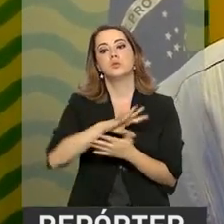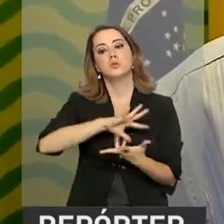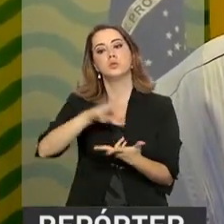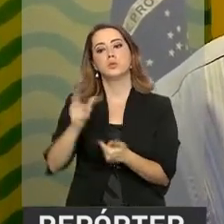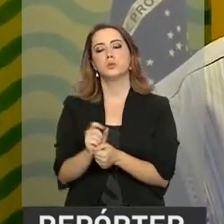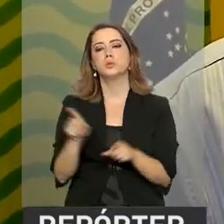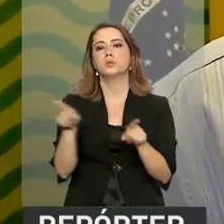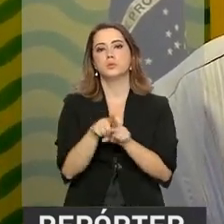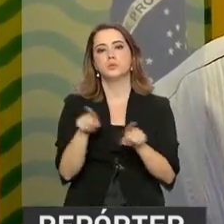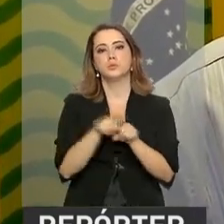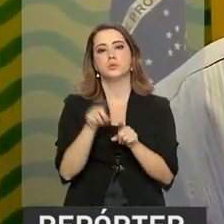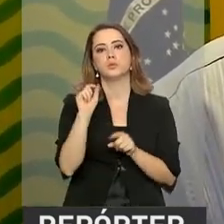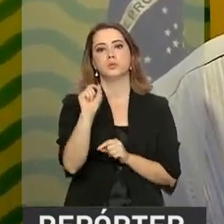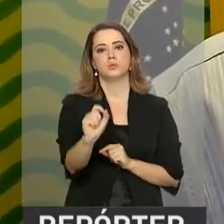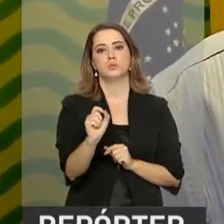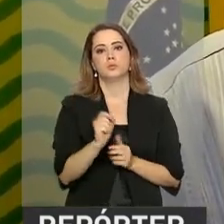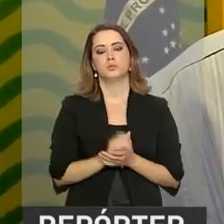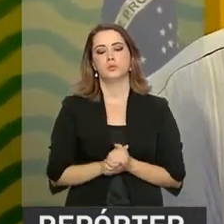claro,